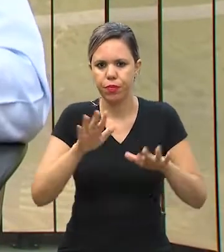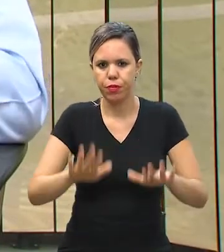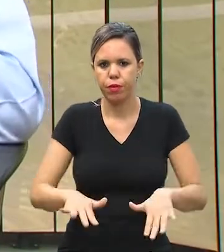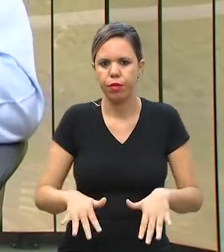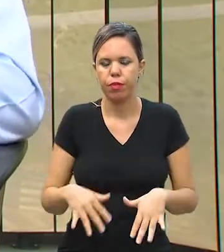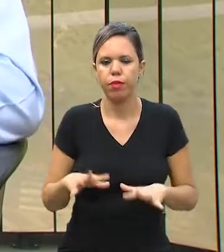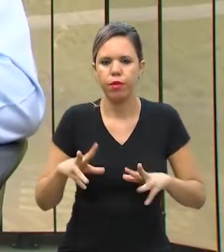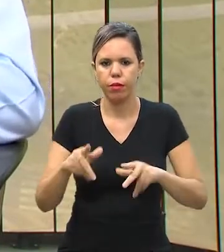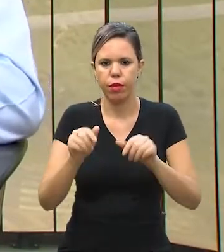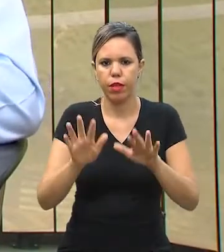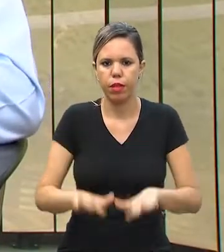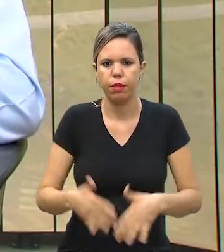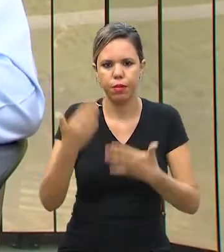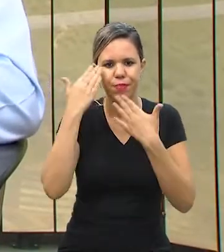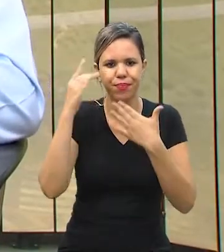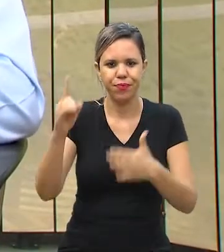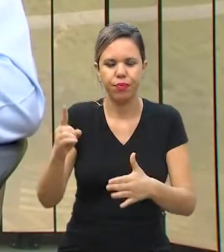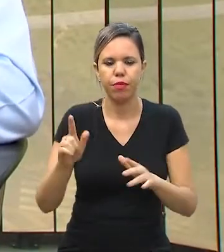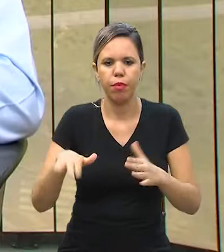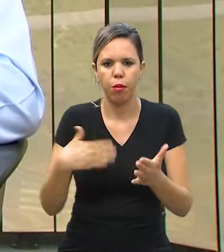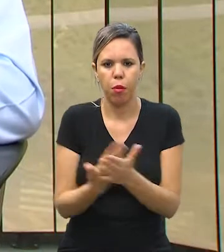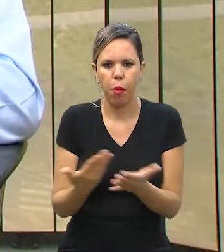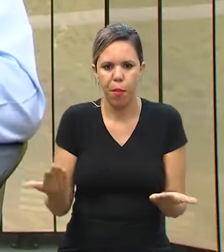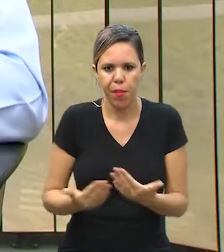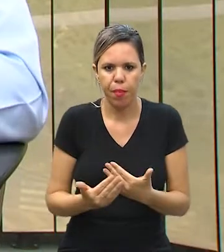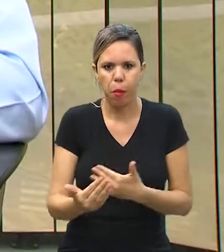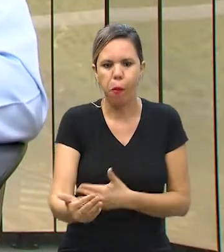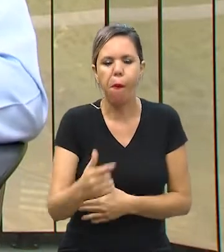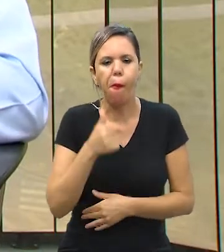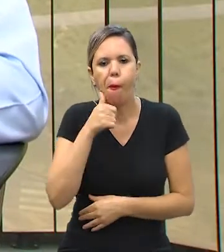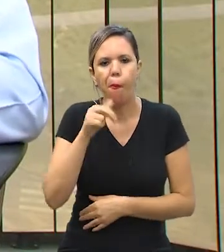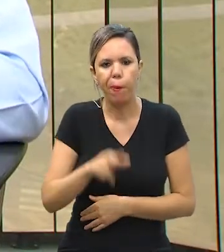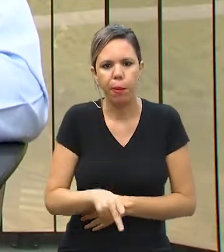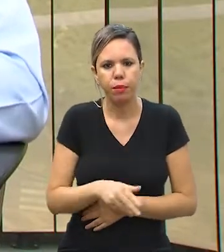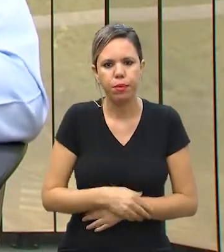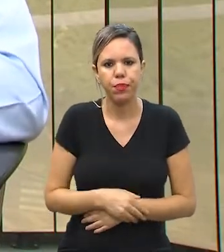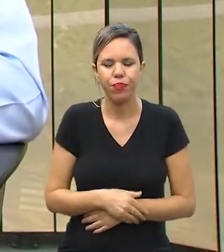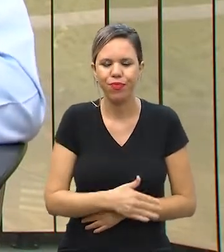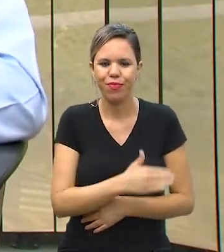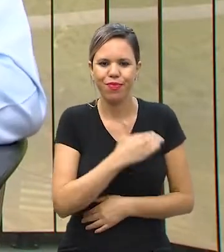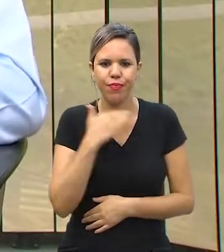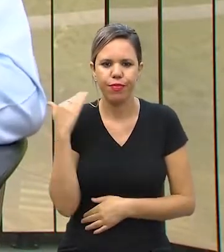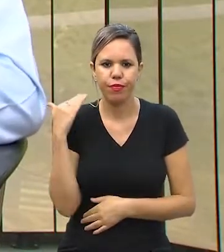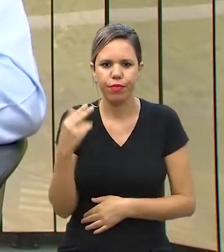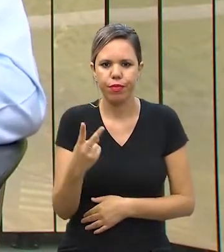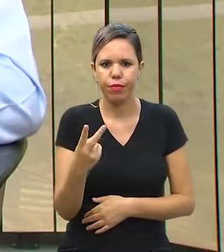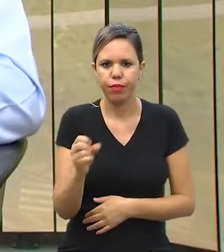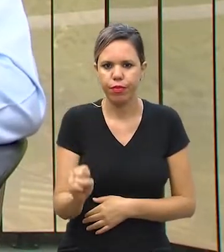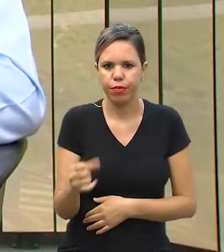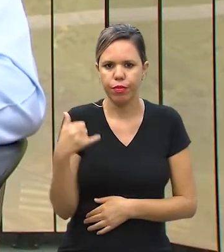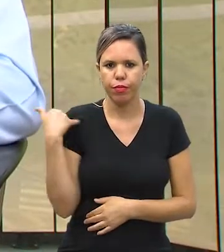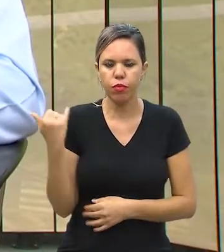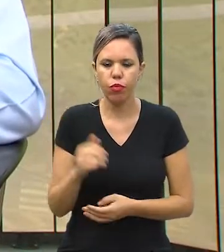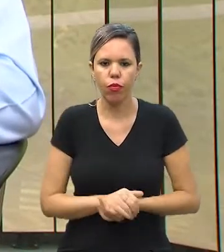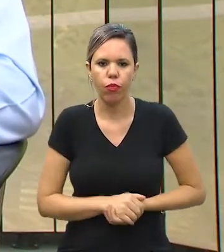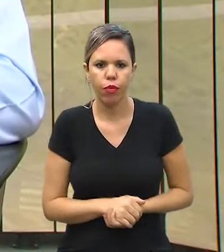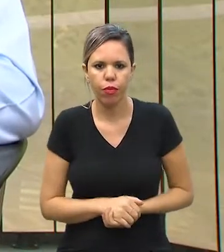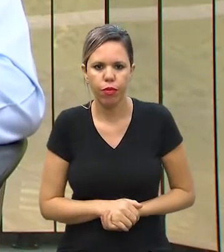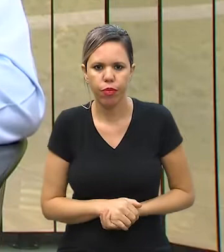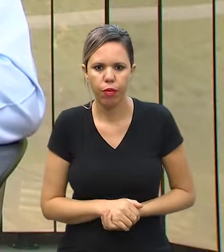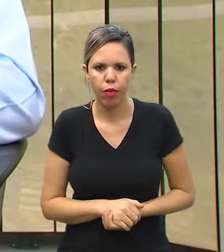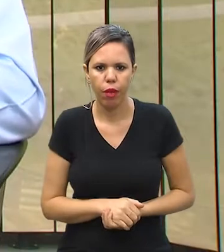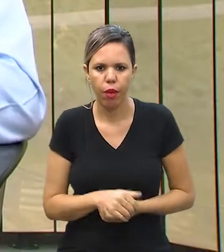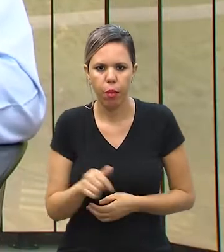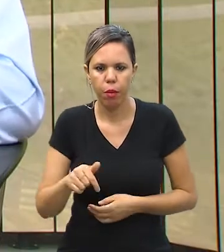todos eles, graças a Deus, estão aqui até hoje. Tem uma irmã que acabou falecendo com 28 anos de idade, vamos perdendo